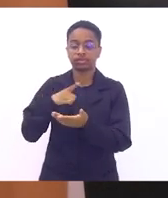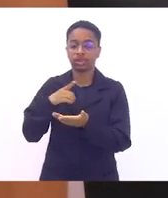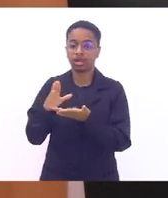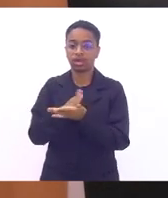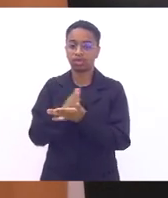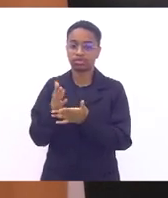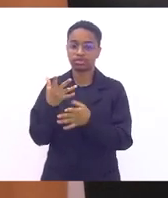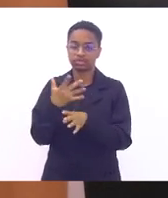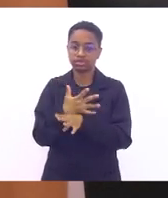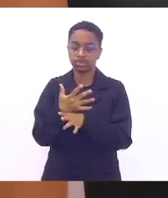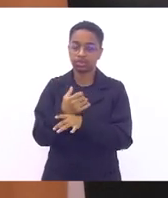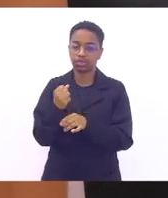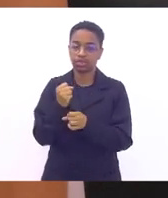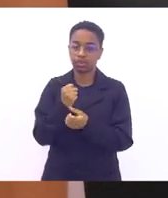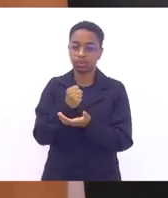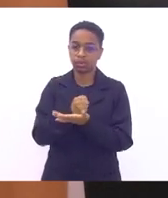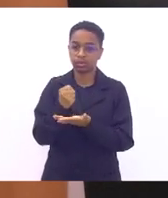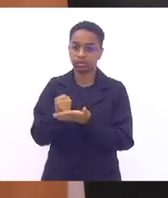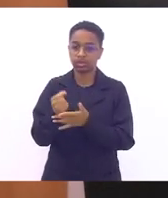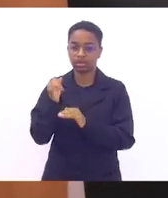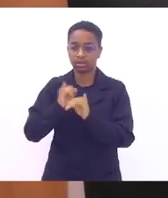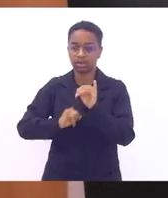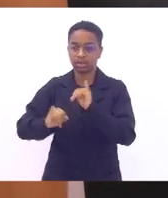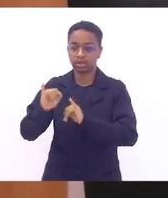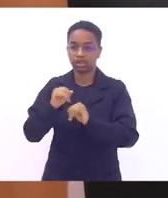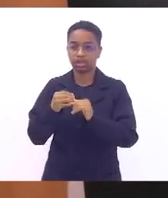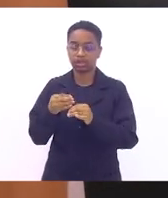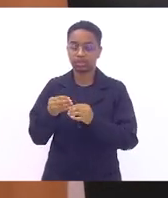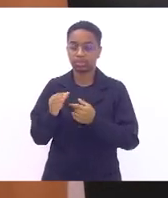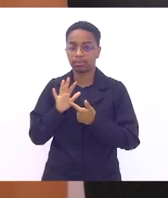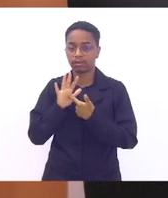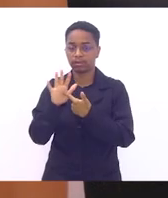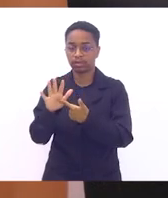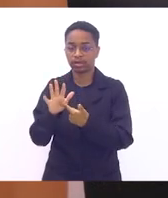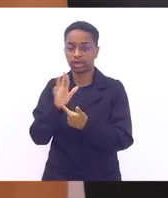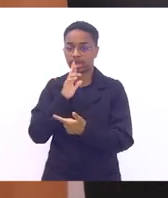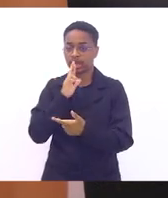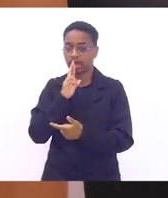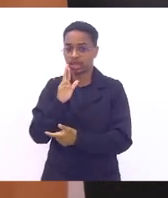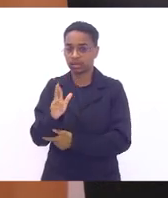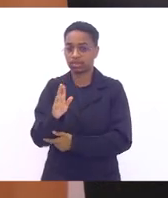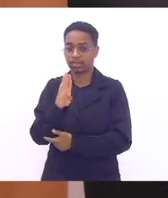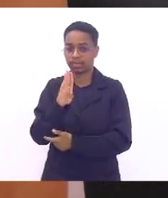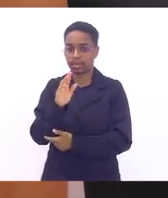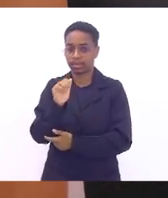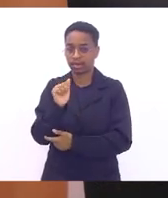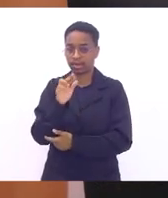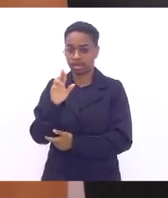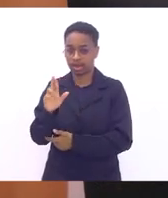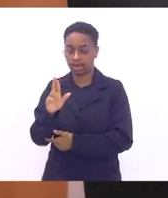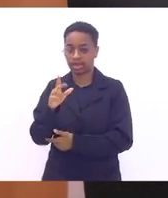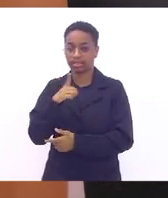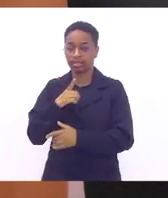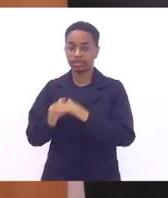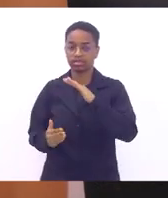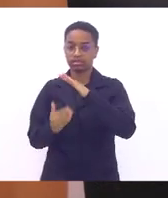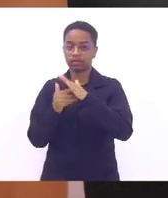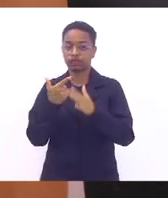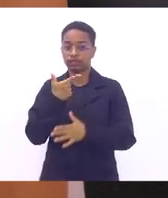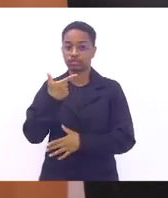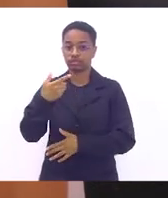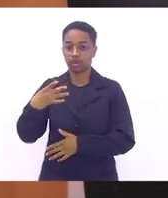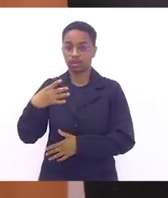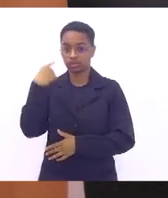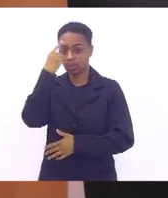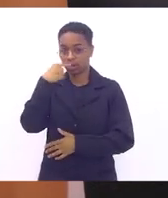que contratam laboratório que entregam um resultado de um BAR, que, pelo manual, é no máximo 24 horas, em